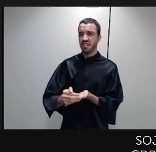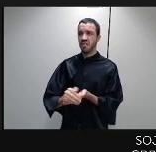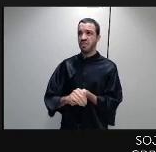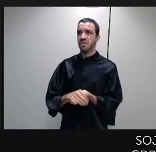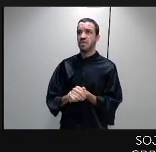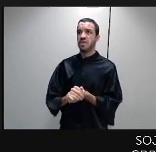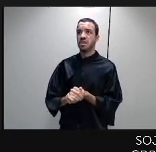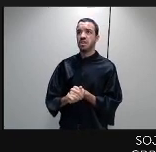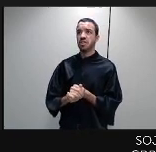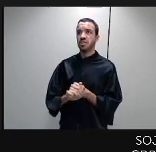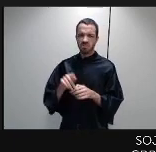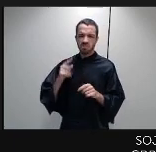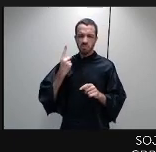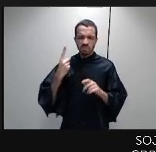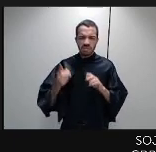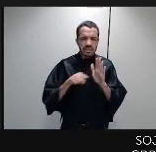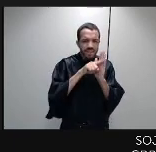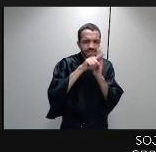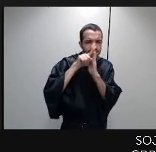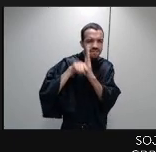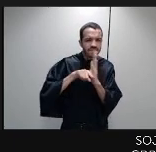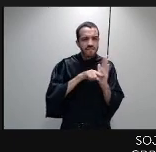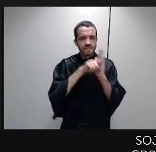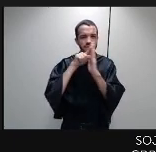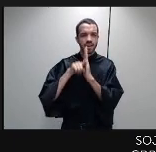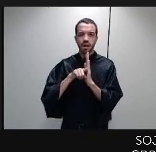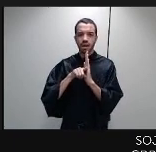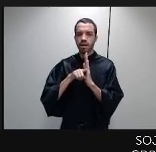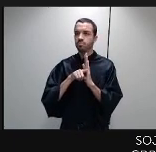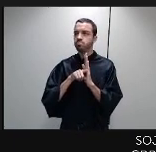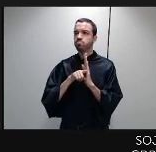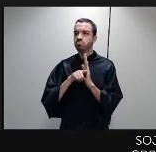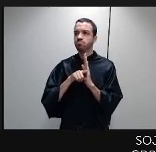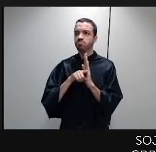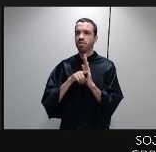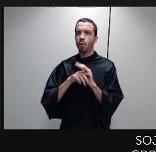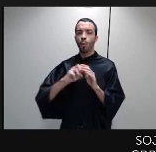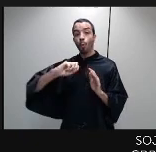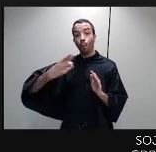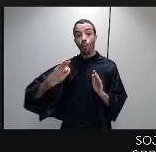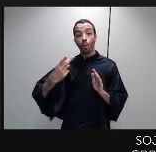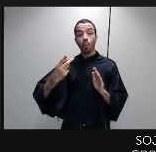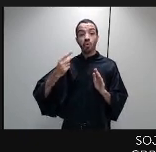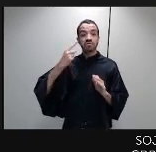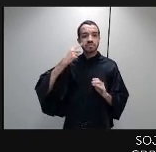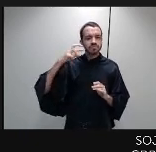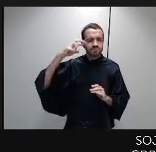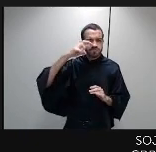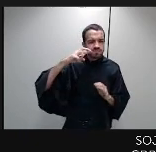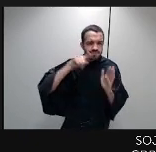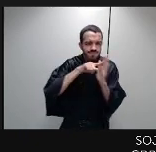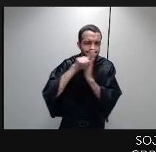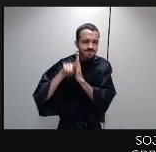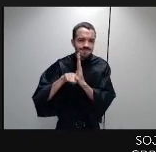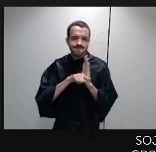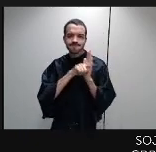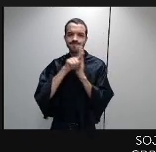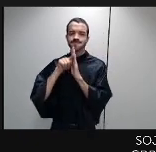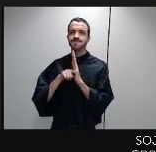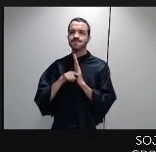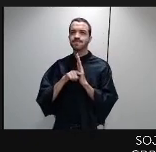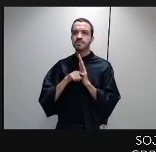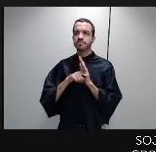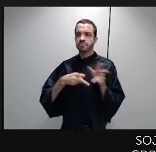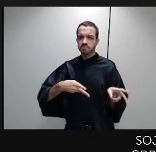examinado uma vez é ou verificada a ao missão quanto ao exame desse aspectos né